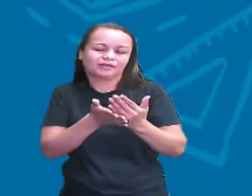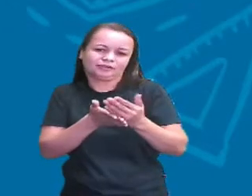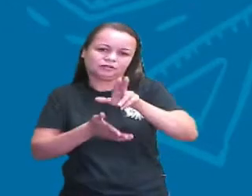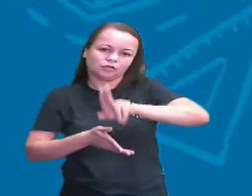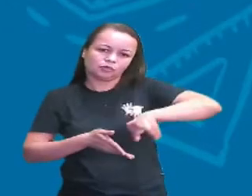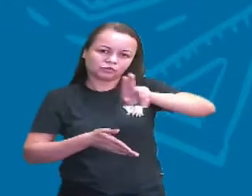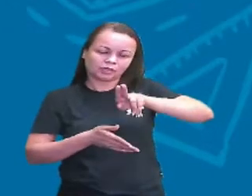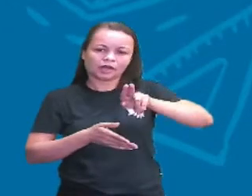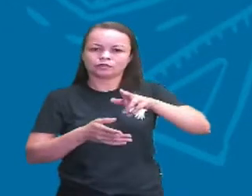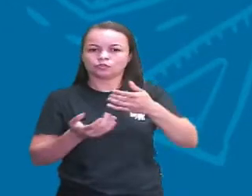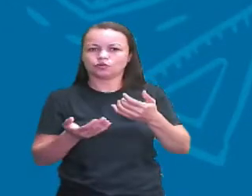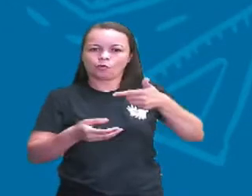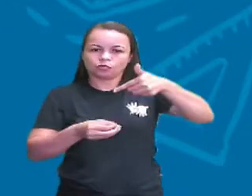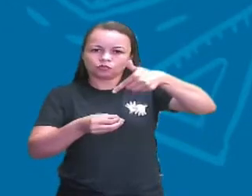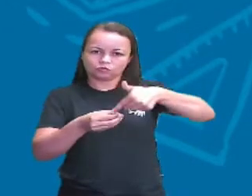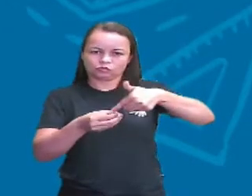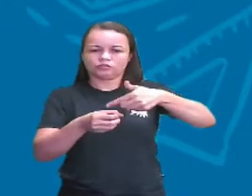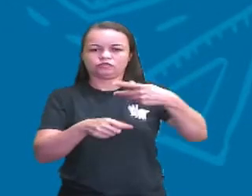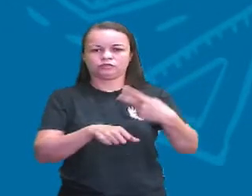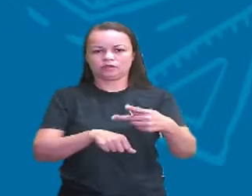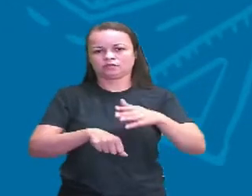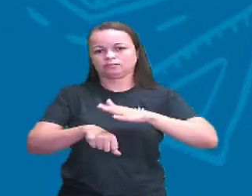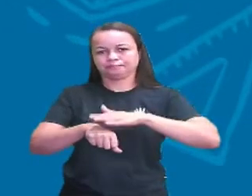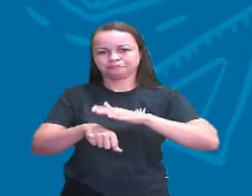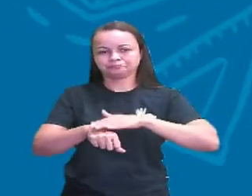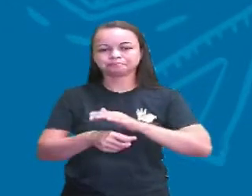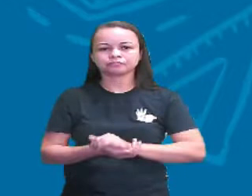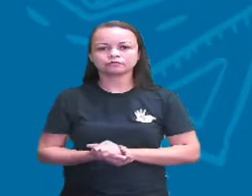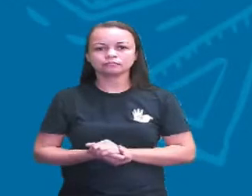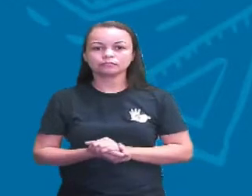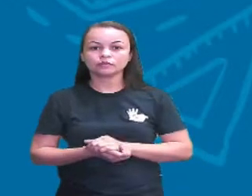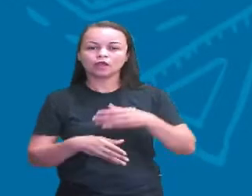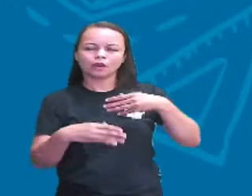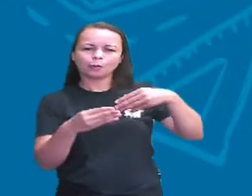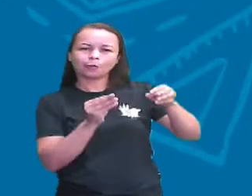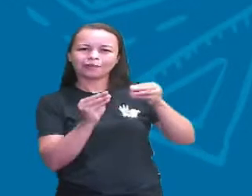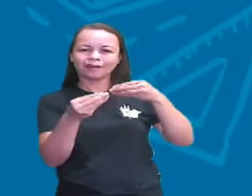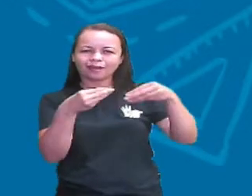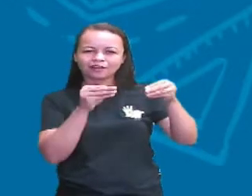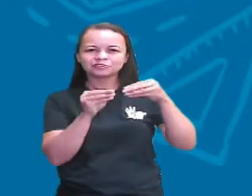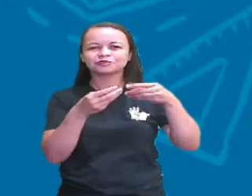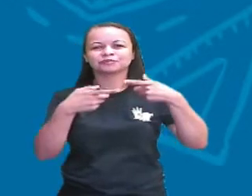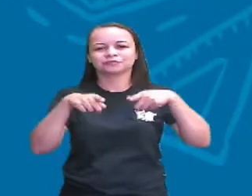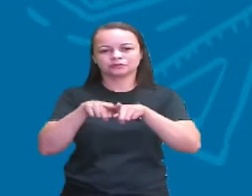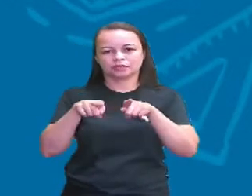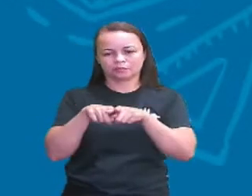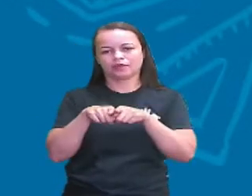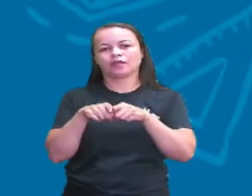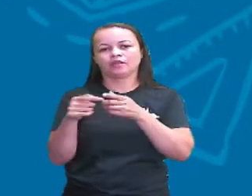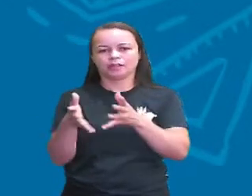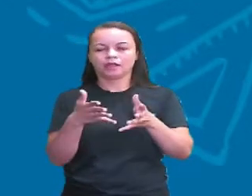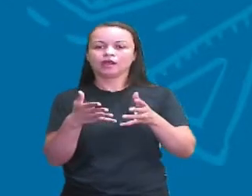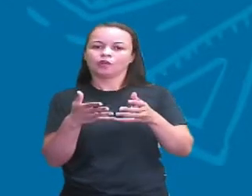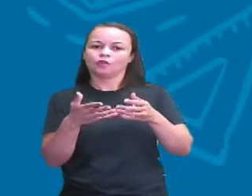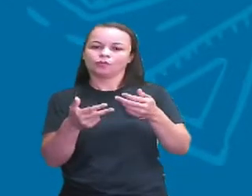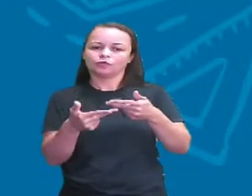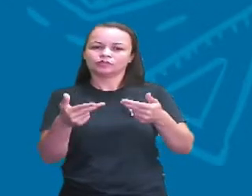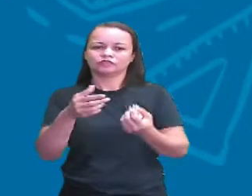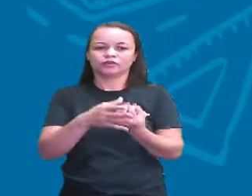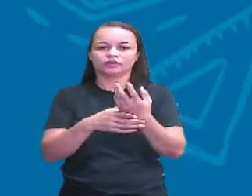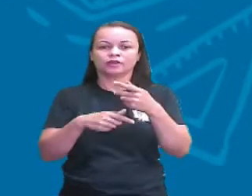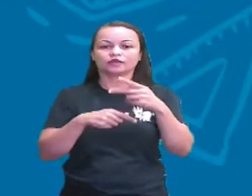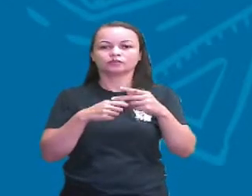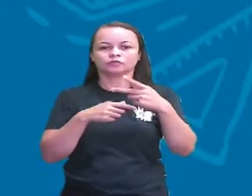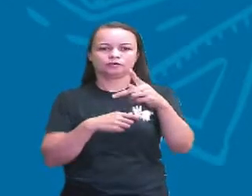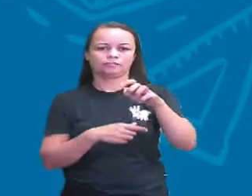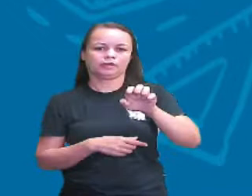como combustível nesse momento. O plástico, né? O plástico também é um derivado do petróleo e também